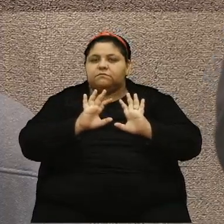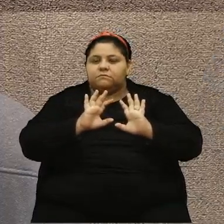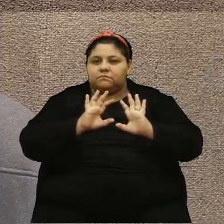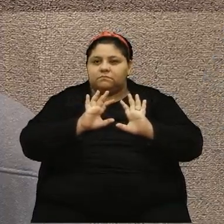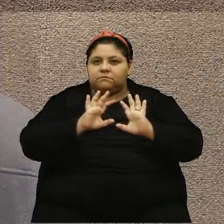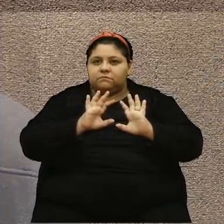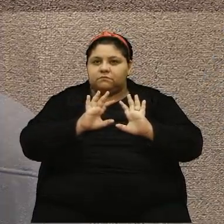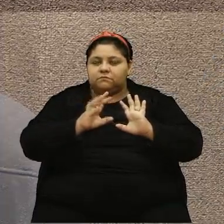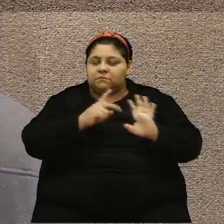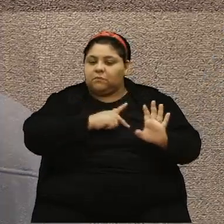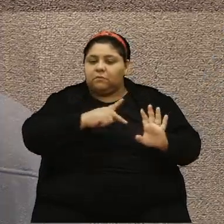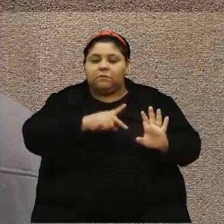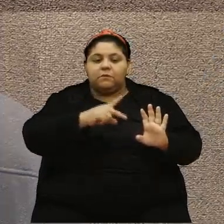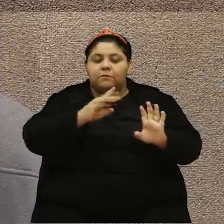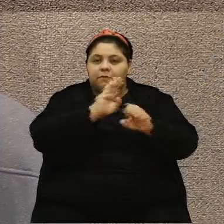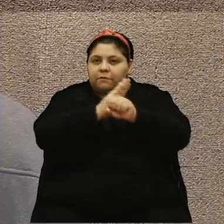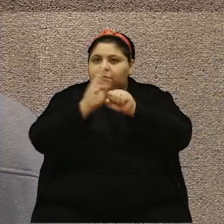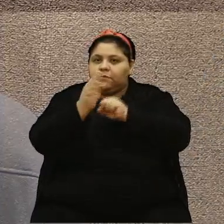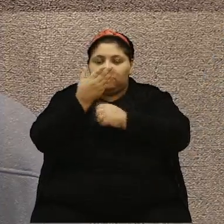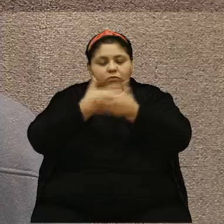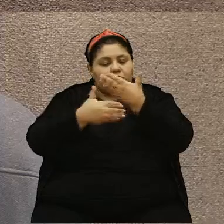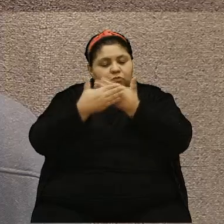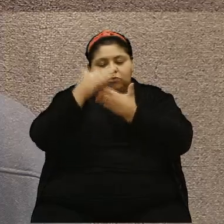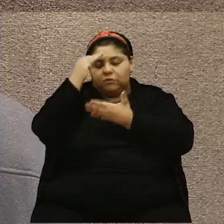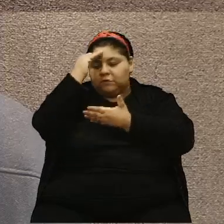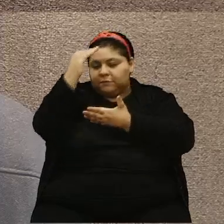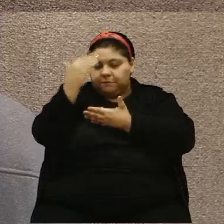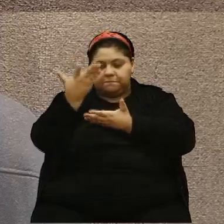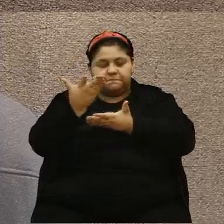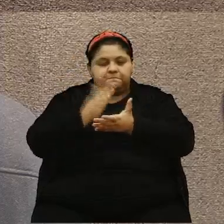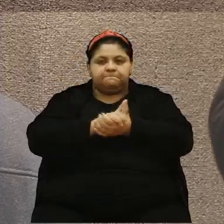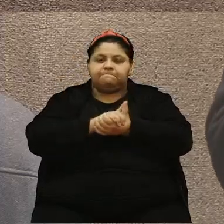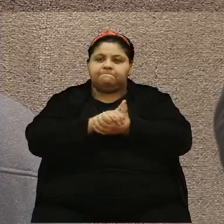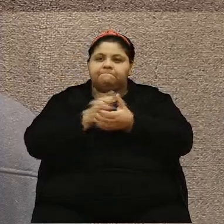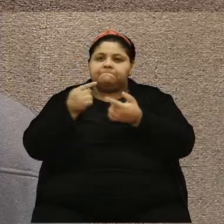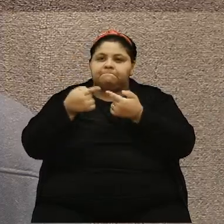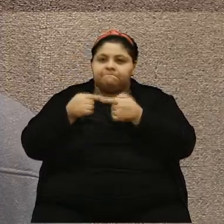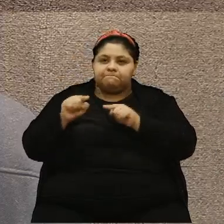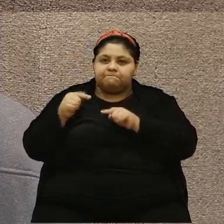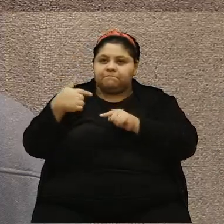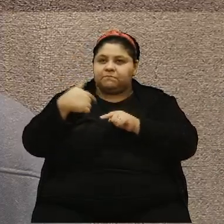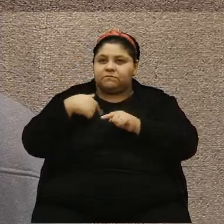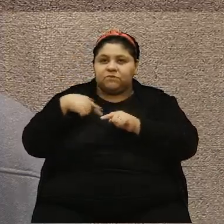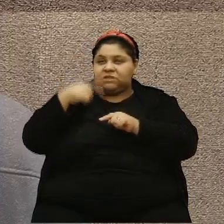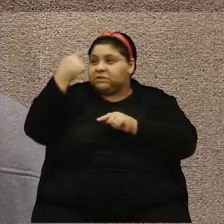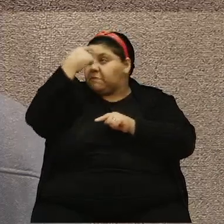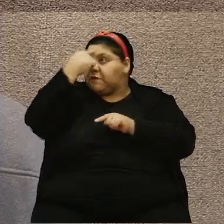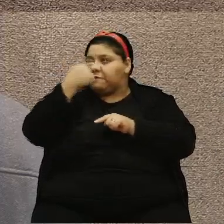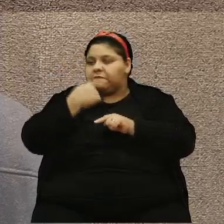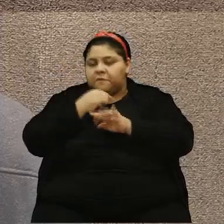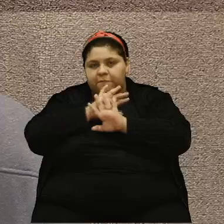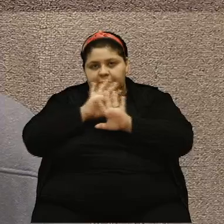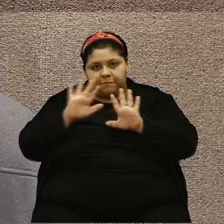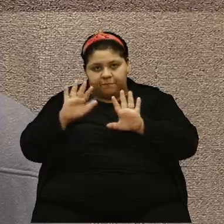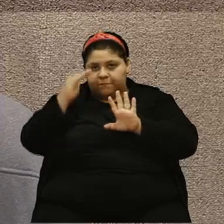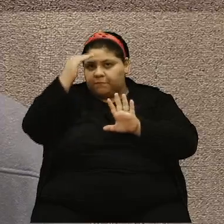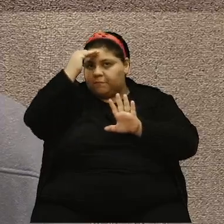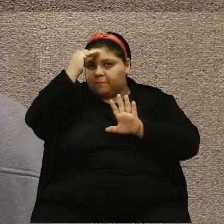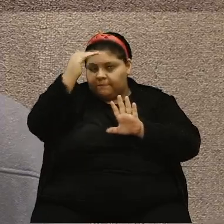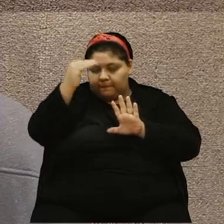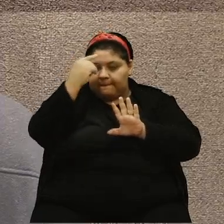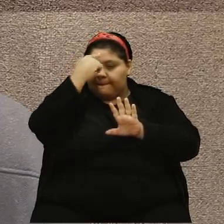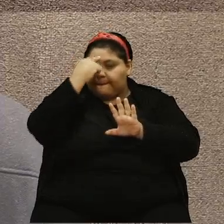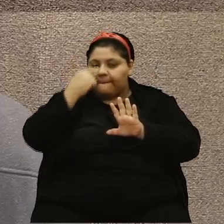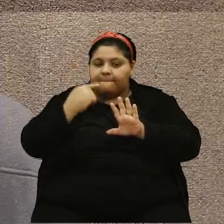Um presidente de bairro assalariado com todo respeito, tá? Mas eu não tenho esse perfil. Respeito o perfil